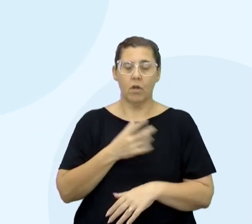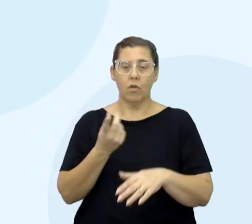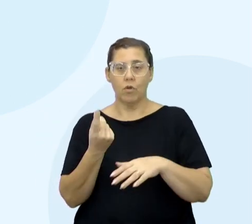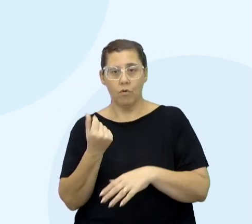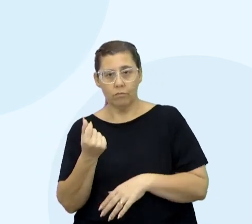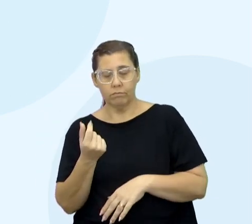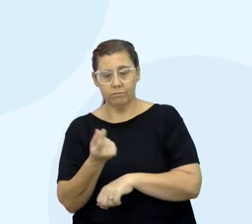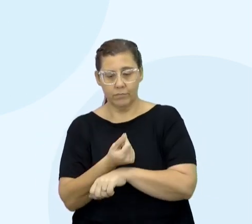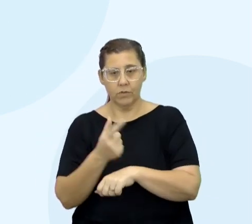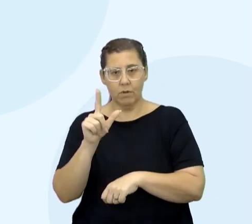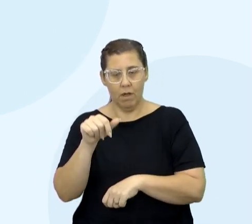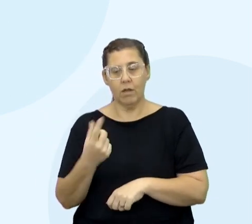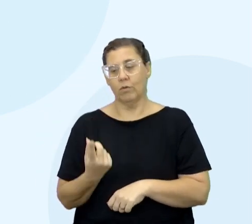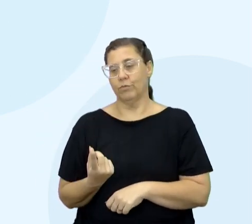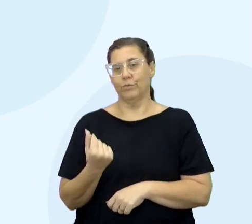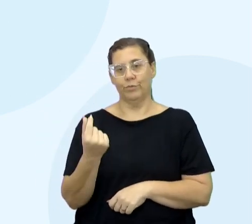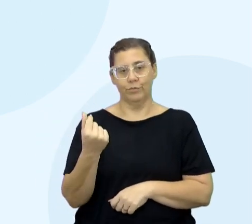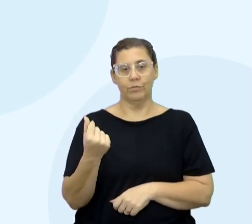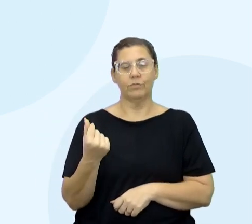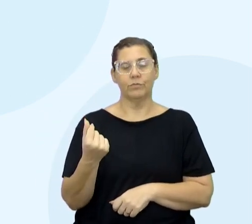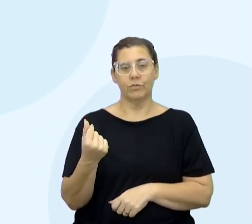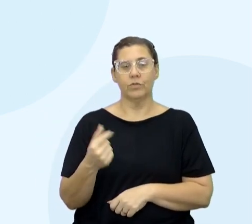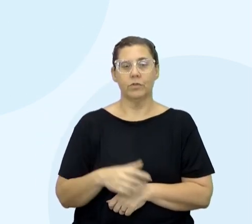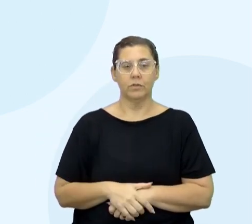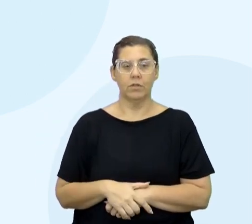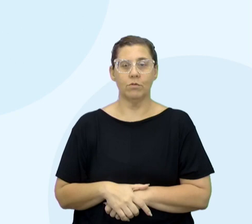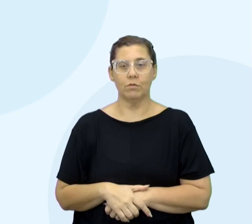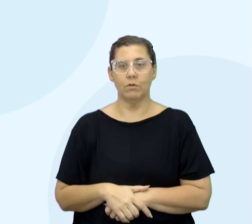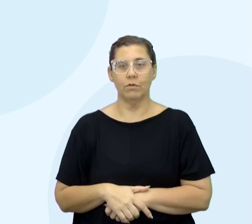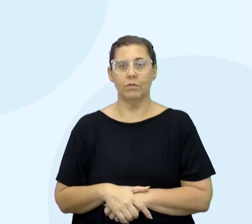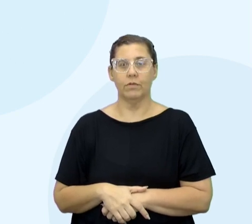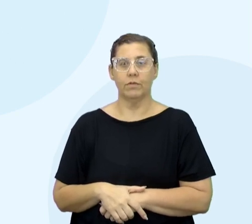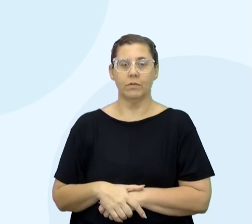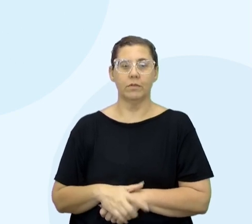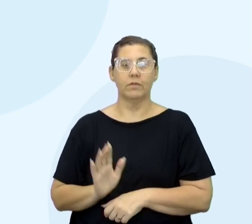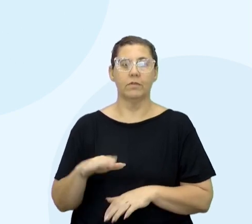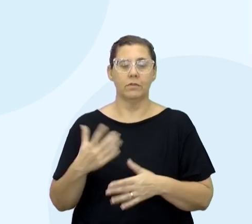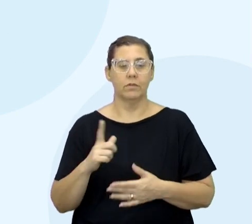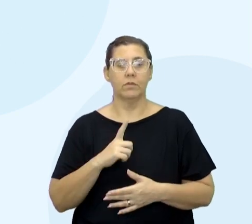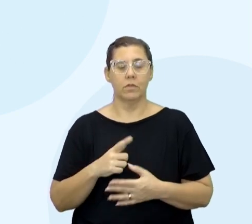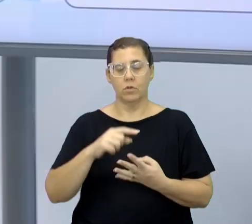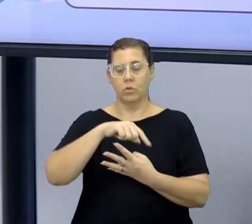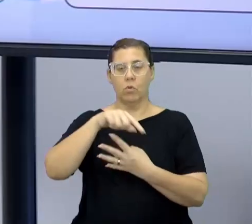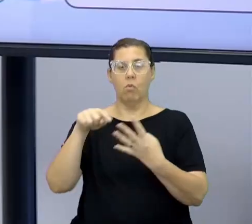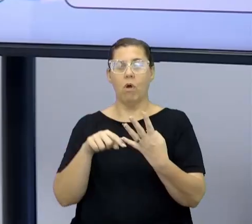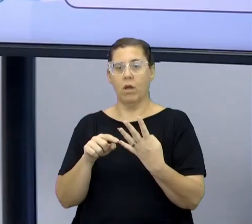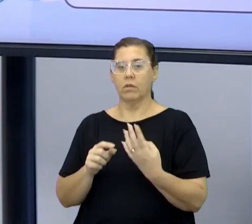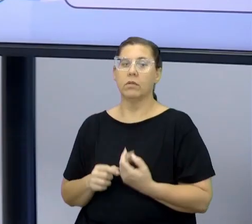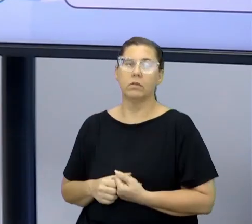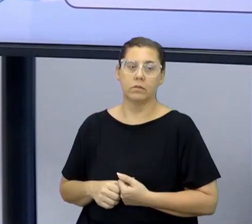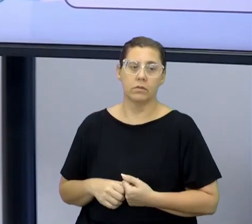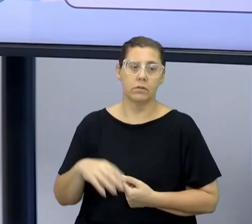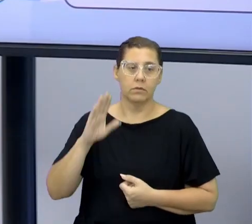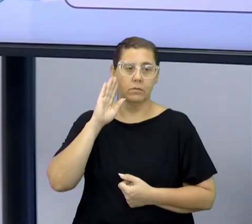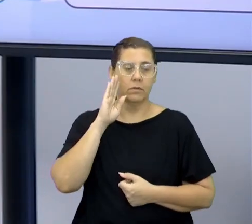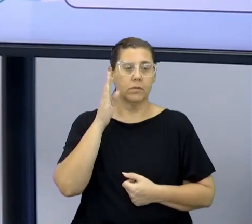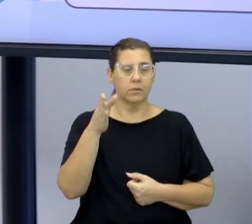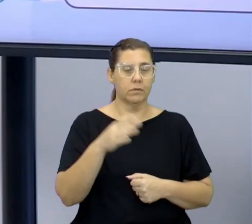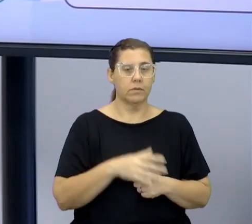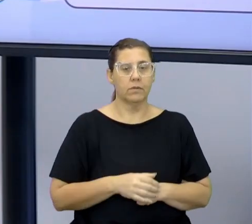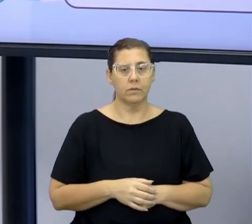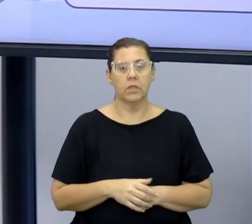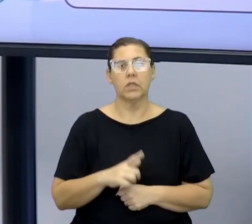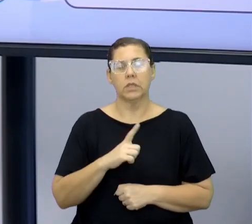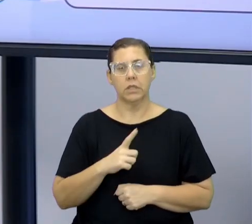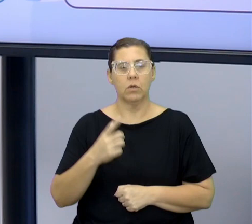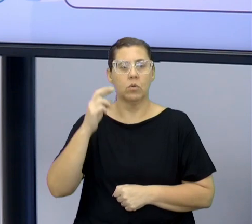é o dinheiro, que eu falo aí no dinheiro. Então a gente tem aí esses 4 pilares que a gente pode falar. Então a gente